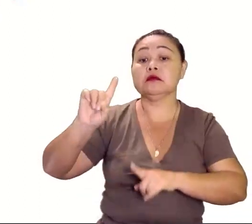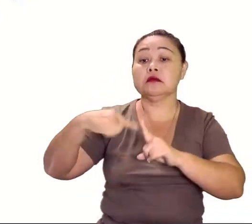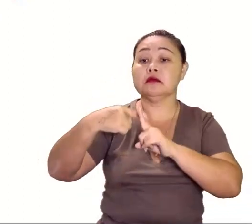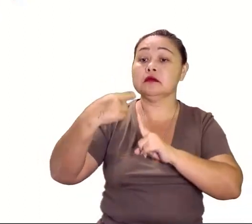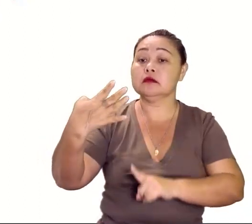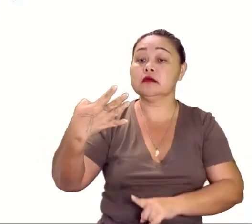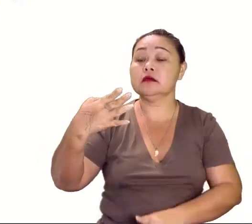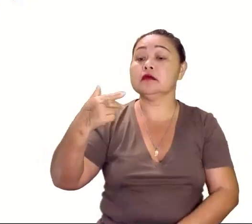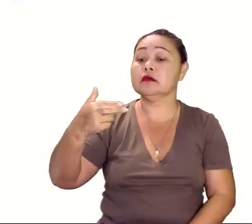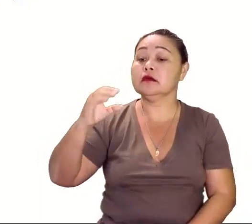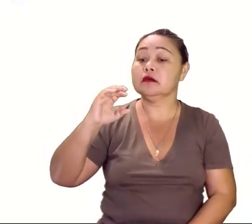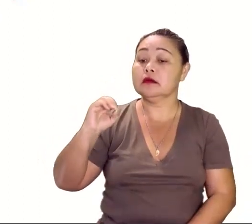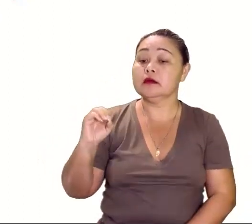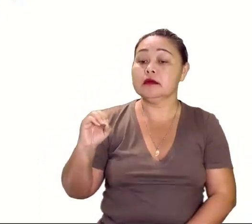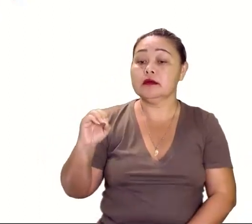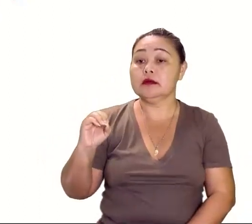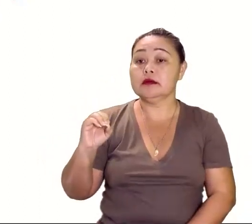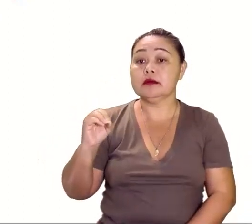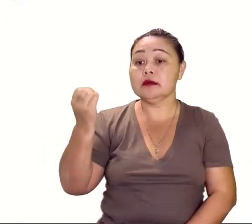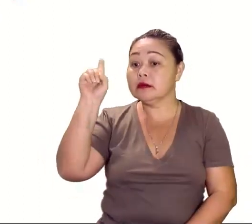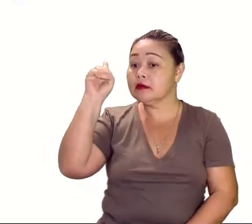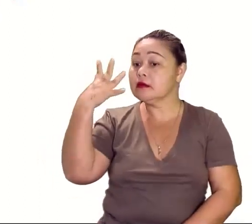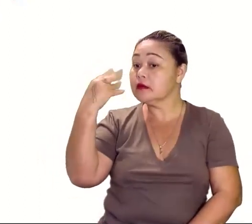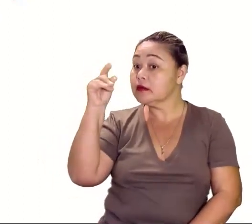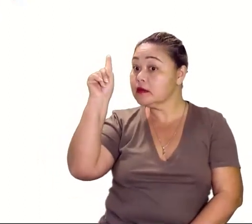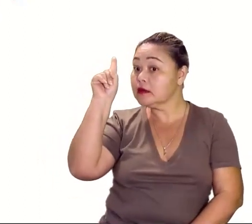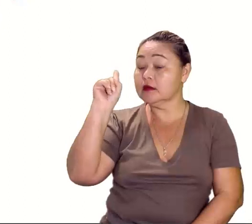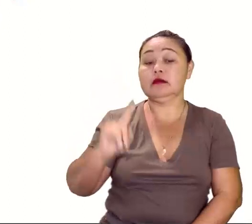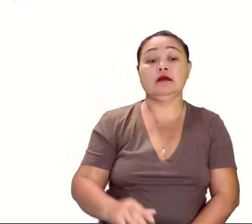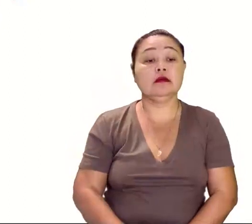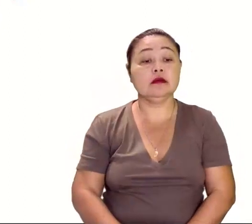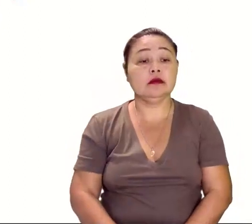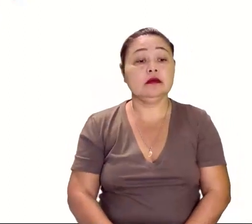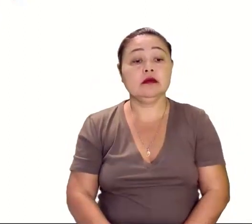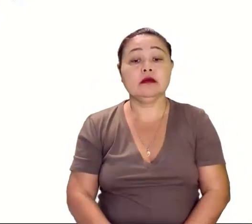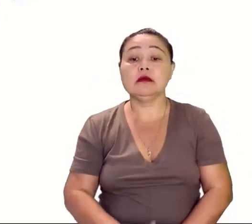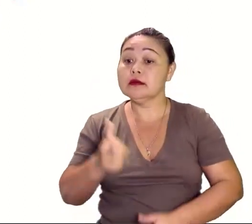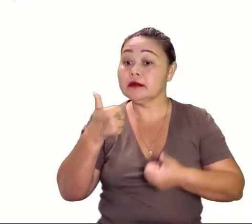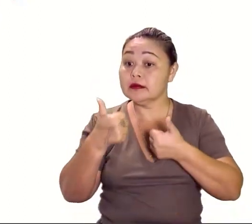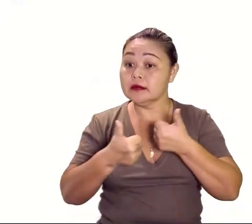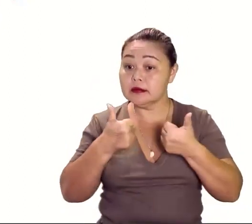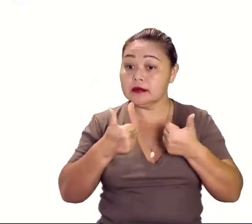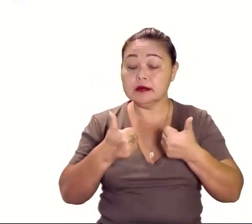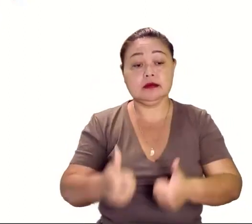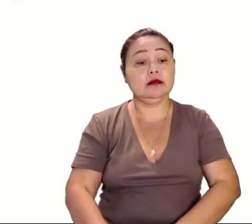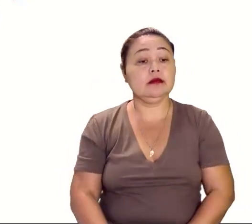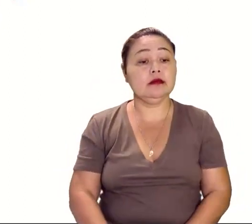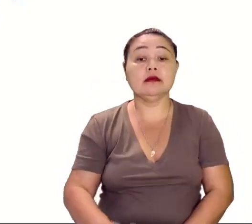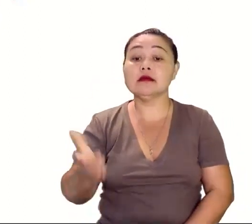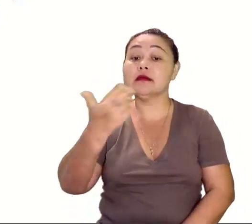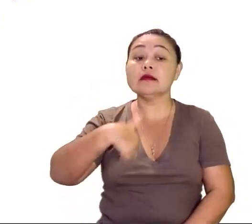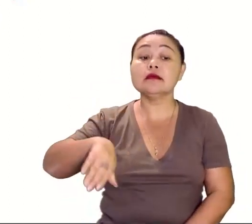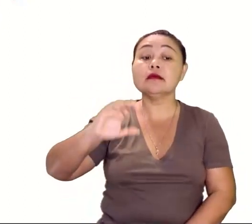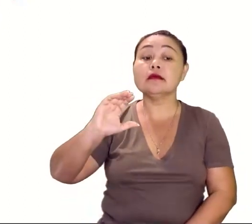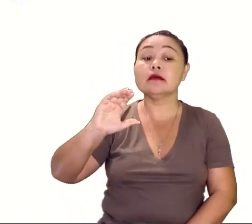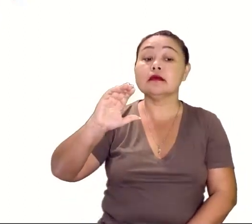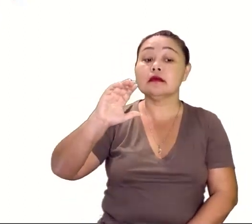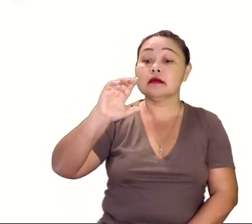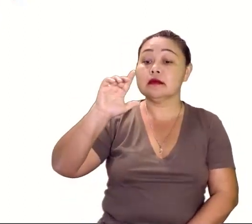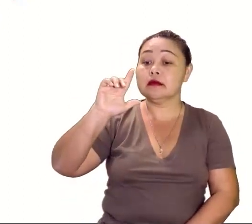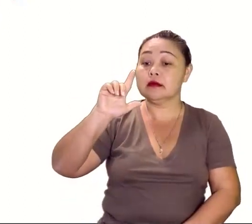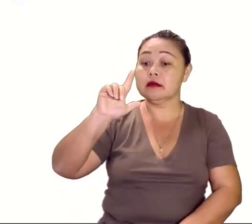Mais 4 igual a 0. Para ela ficar mais bonitinha aí, tá? Beleza? Beleza. Letra C.